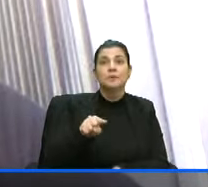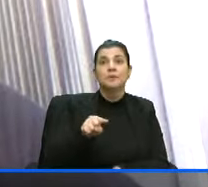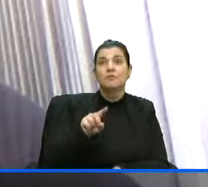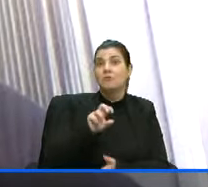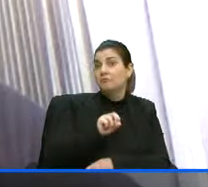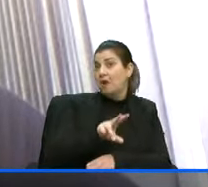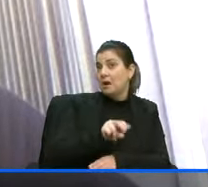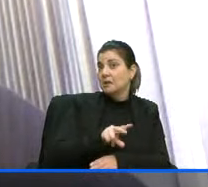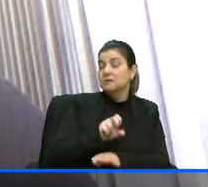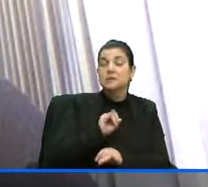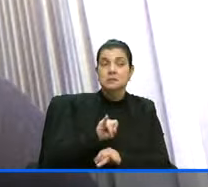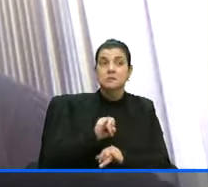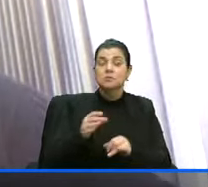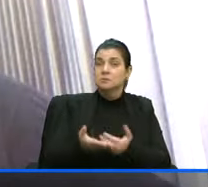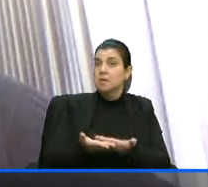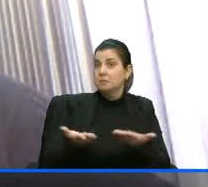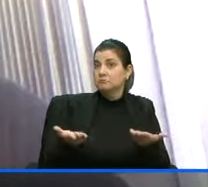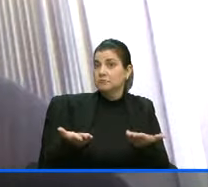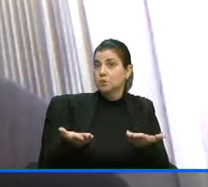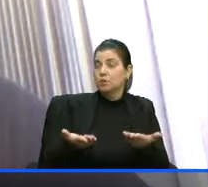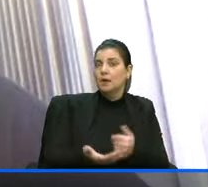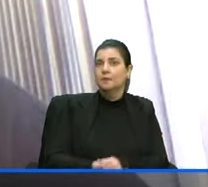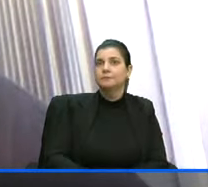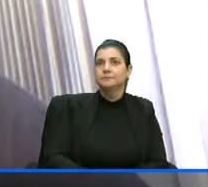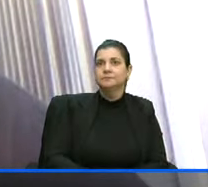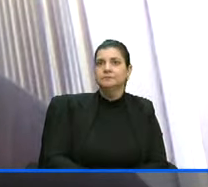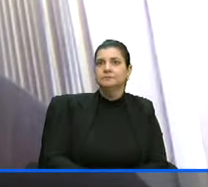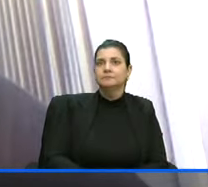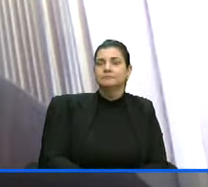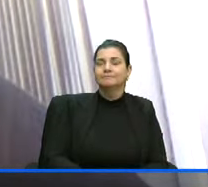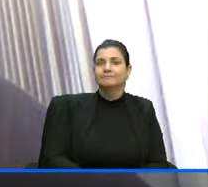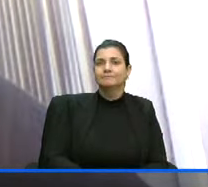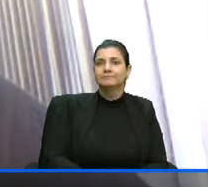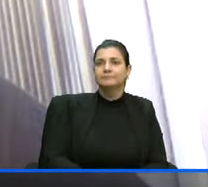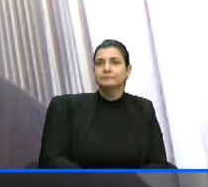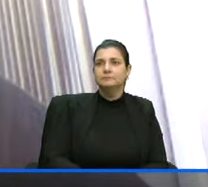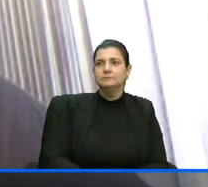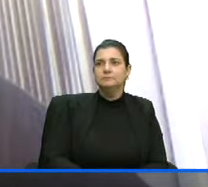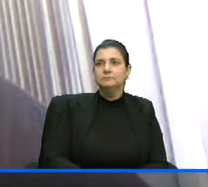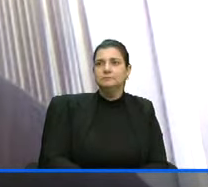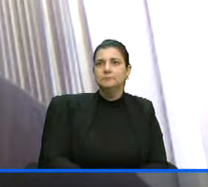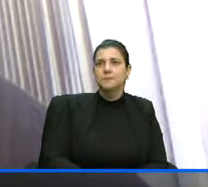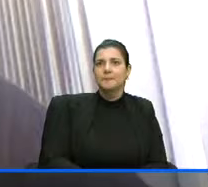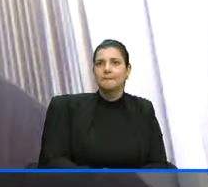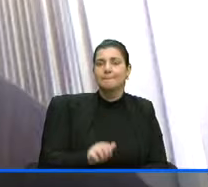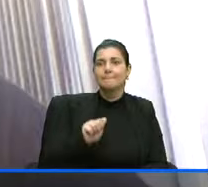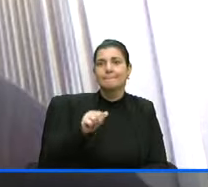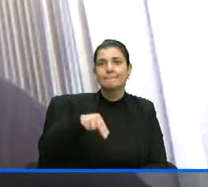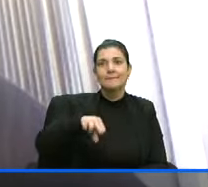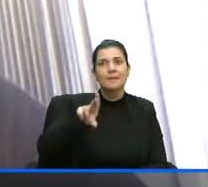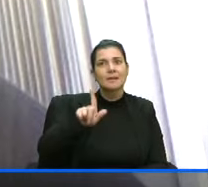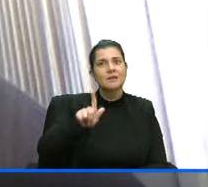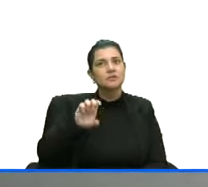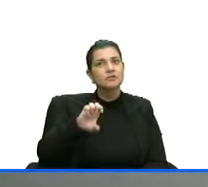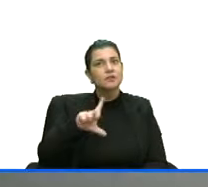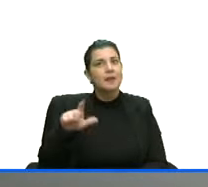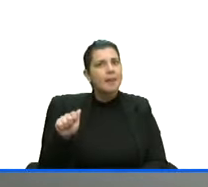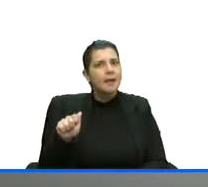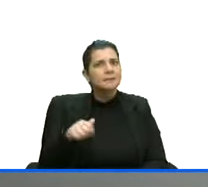puder colocar ali para a gente poder olhar o link, eu agradeço. Ângela, então todas as crianças a partir